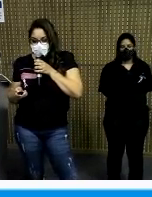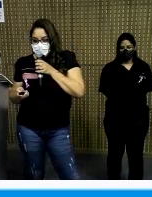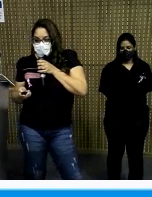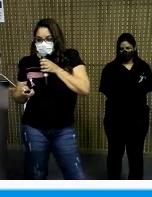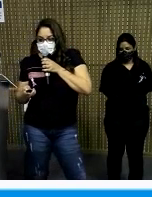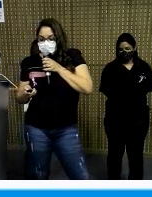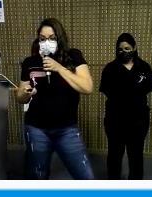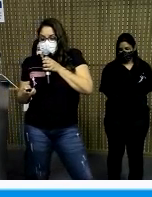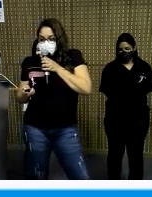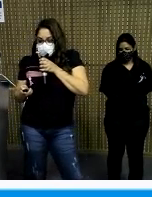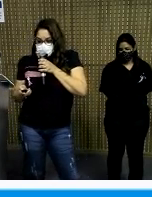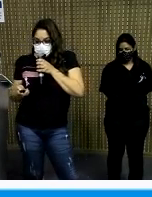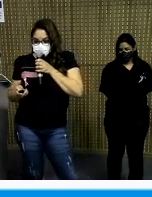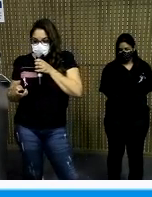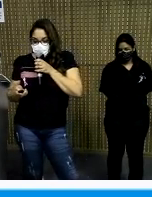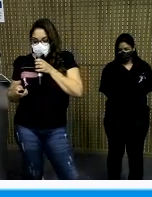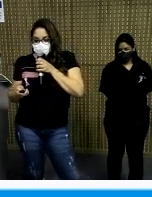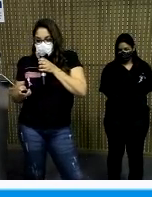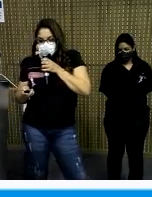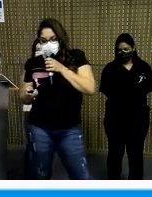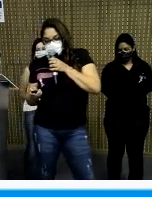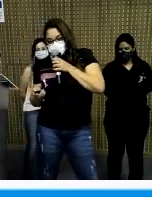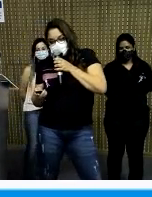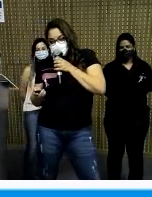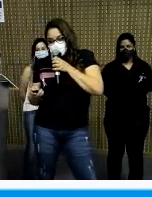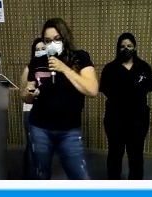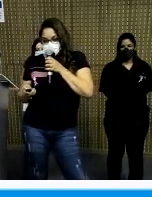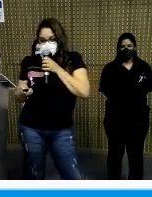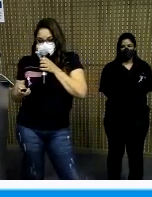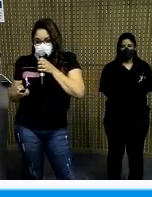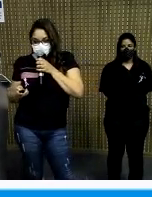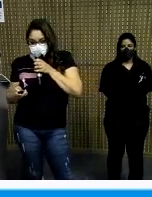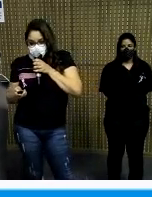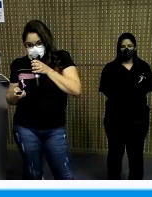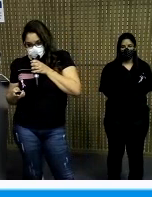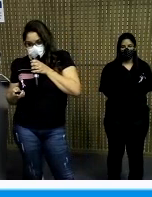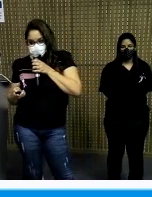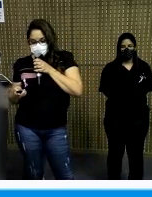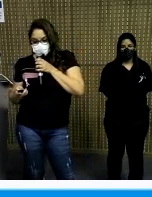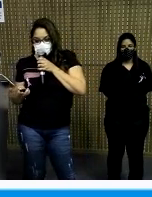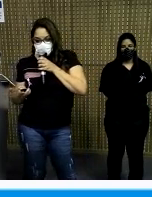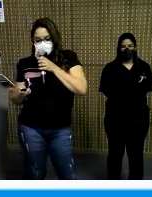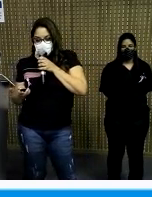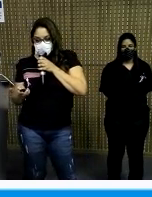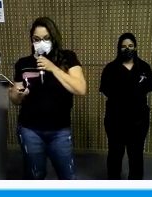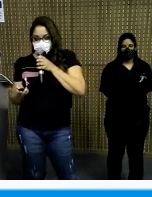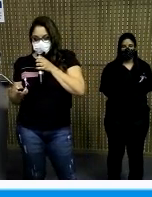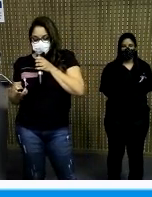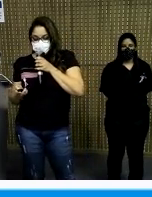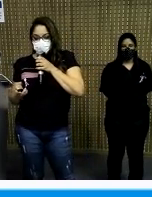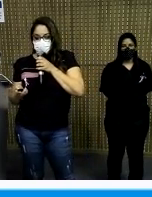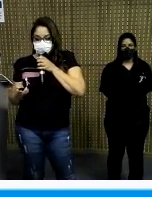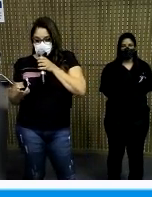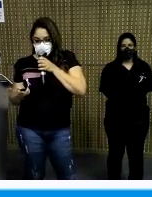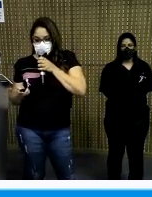aí. Nível médio ali se destaca, porque no caso nós temos 2 técnicas de enfermagem. Os outros profissionais realmente são